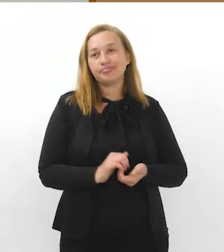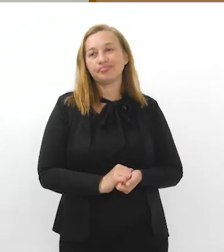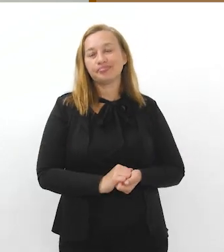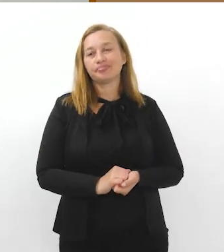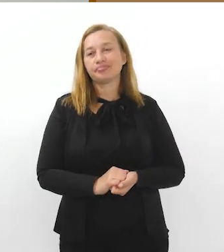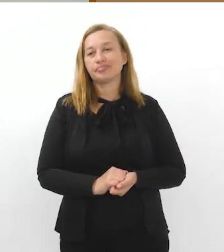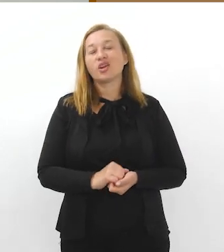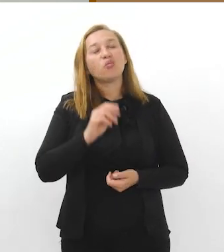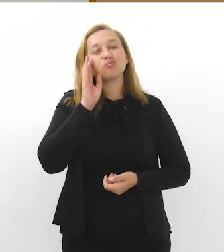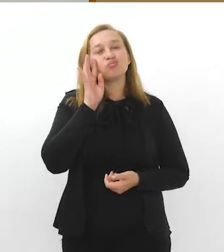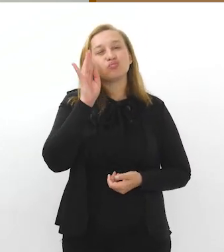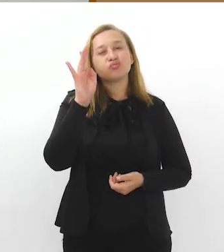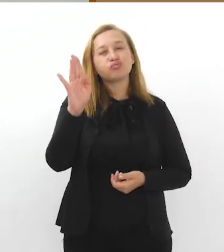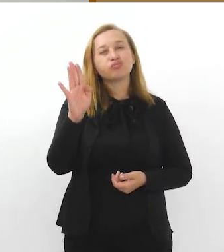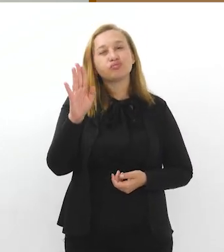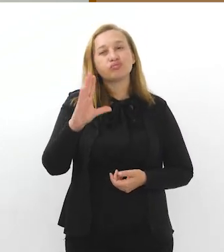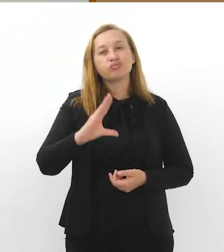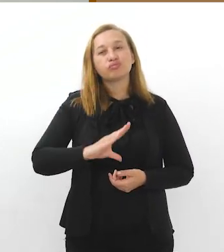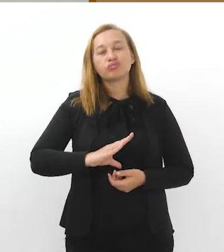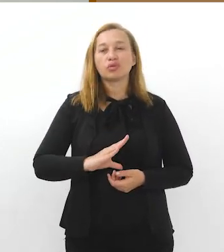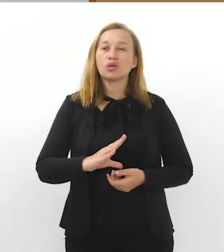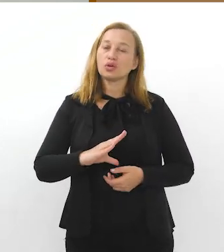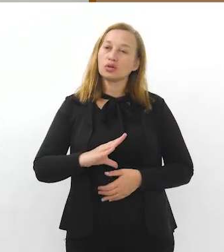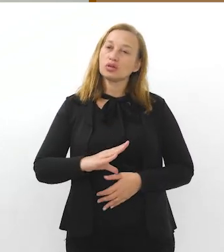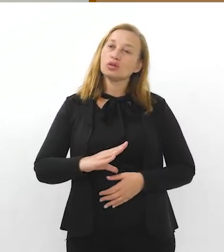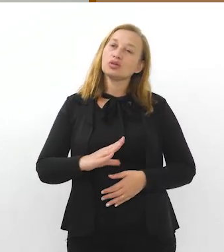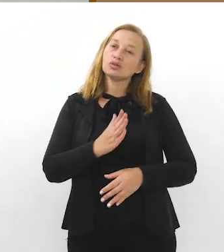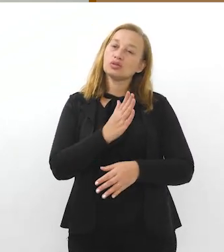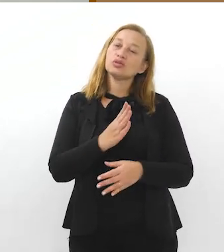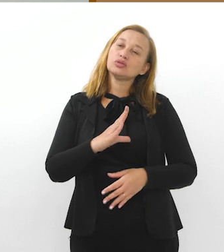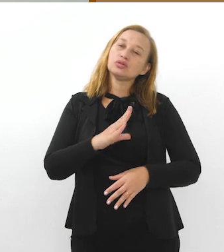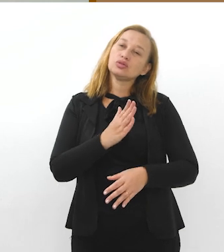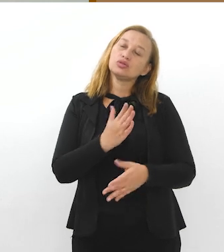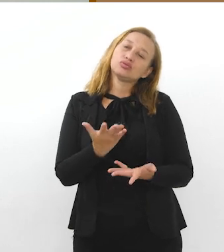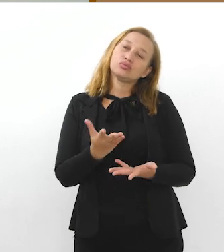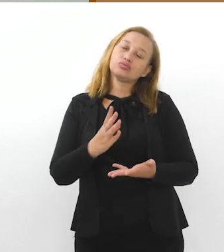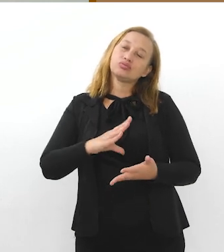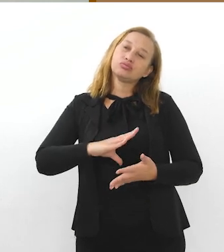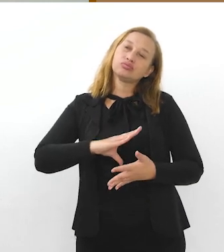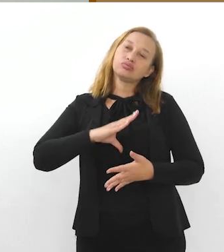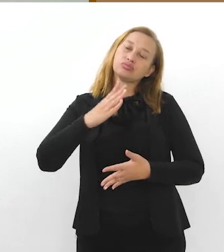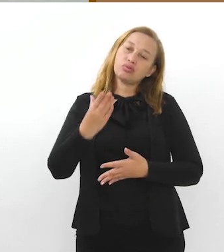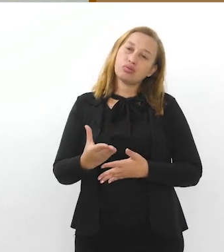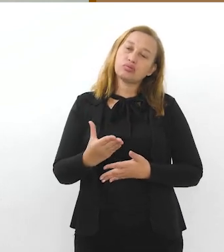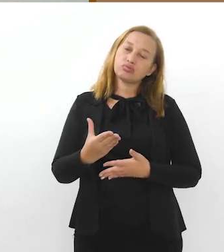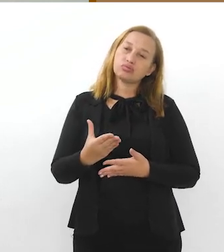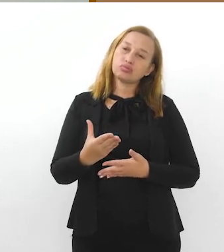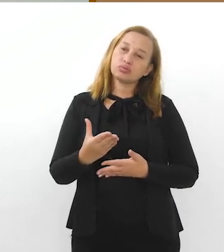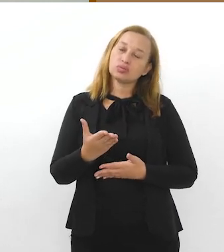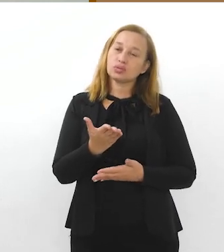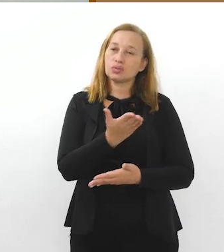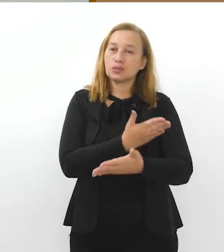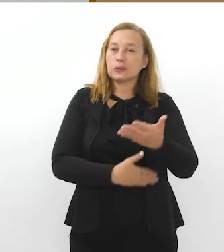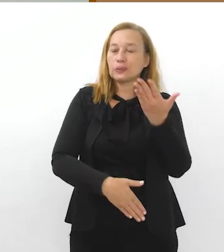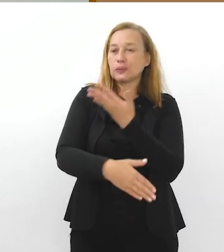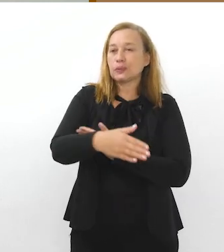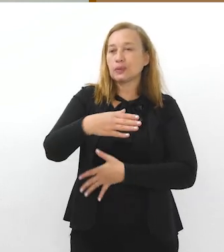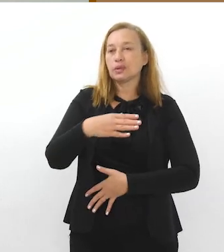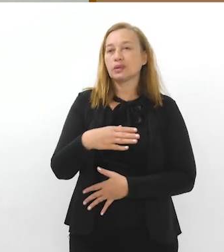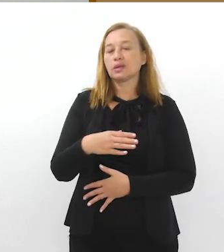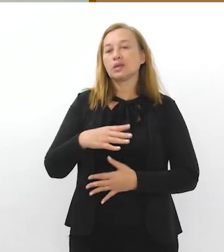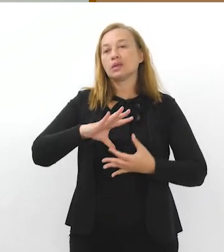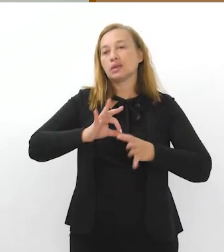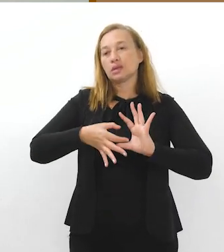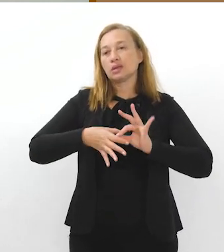escrever o sonho de um herói paralímpico. E eu ilustrei todo o livro com umas 20 e poucas